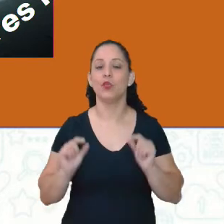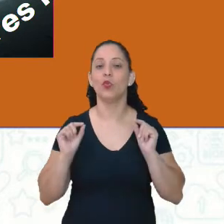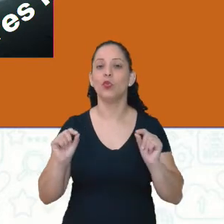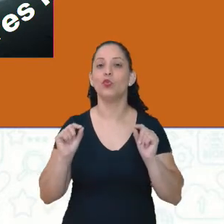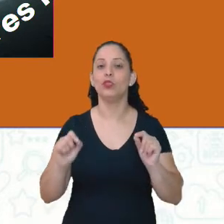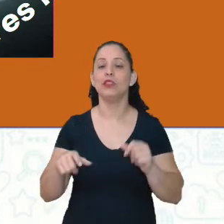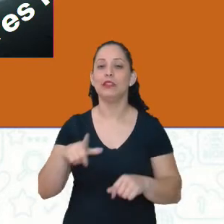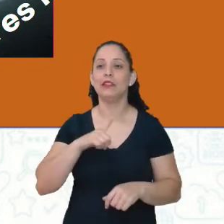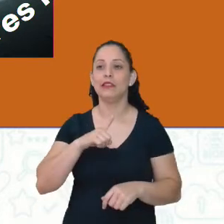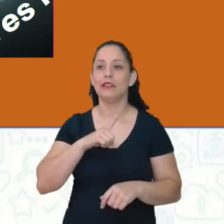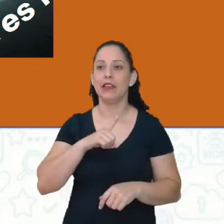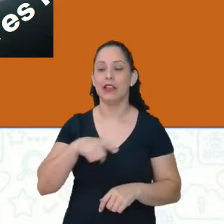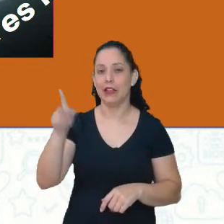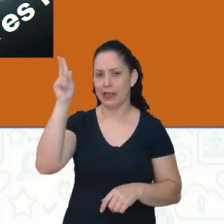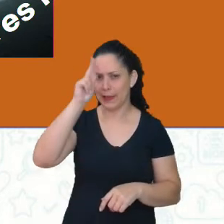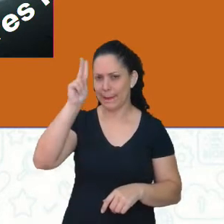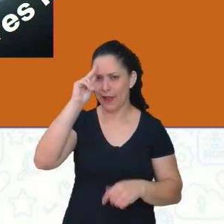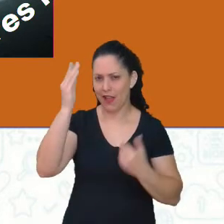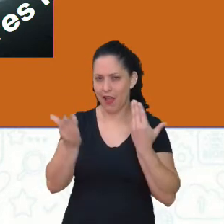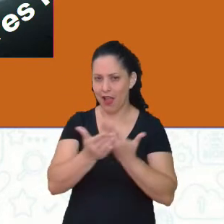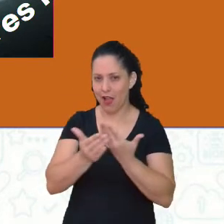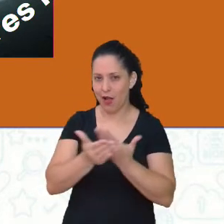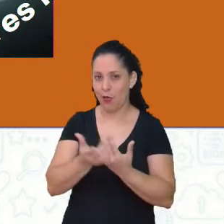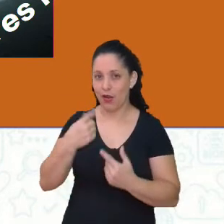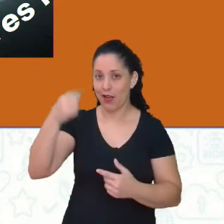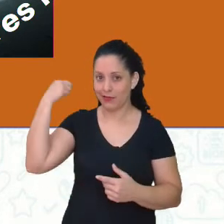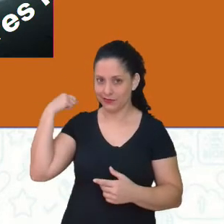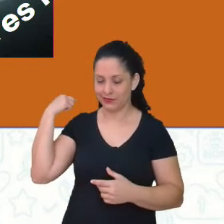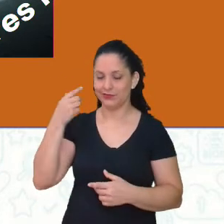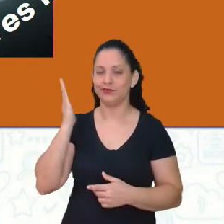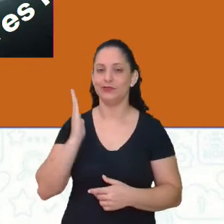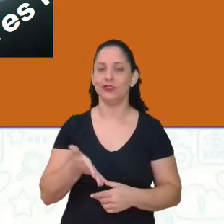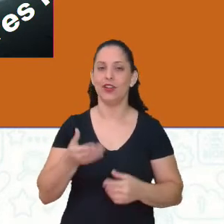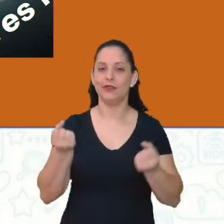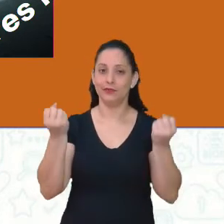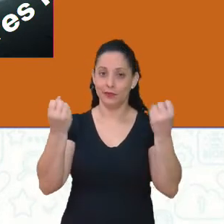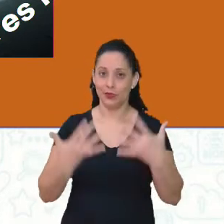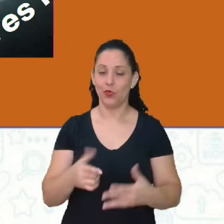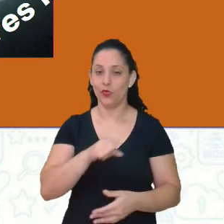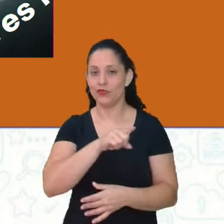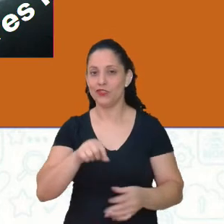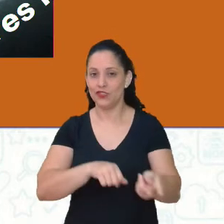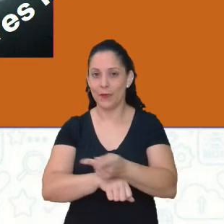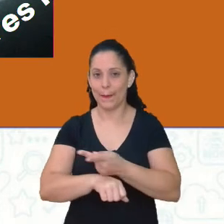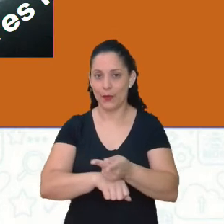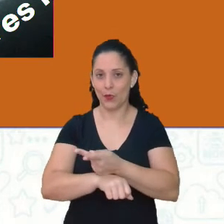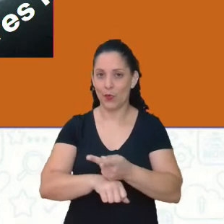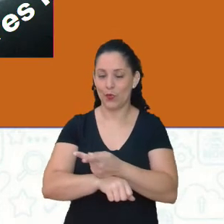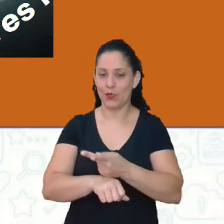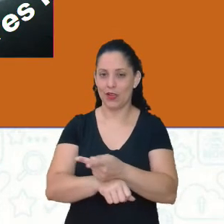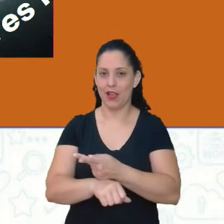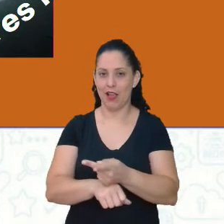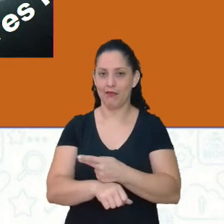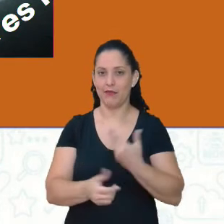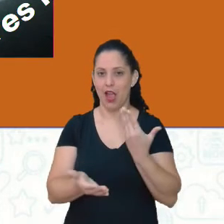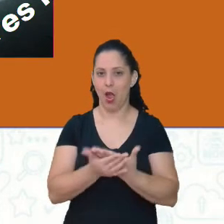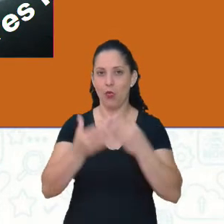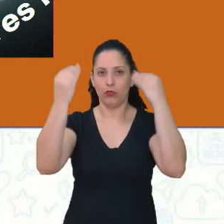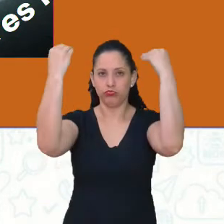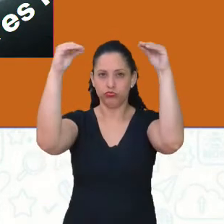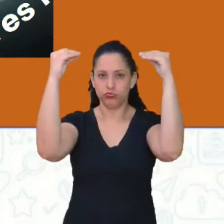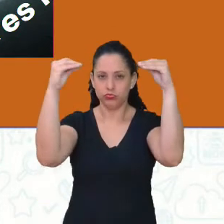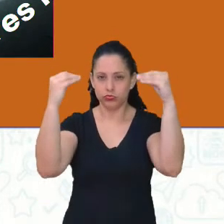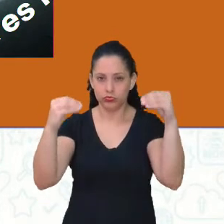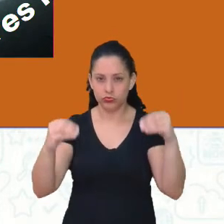teve, lembrando a vocês que a gente já teve essa aula de elementos do teatro, né? Vocês podem procurar no repositório essa aula, a gente tem uma aula só